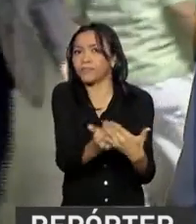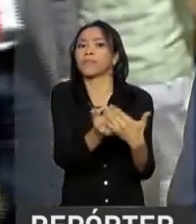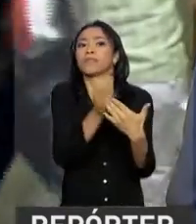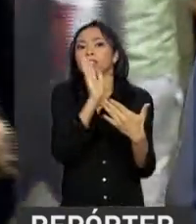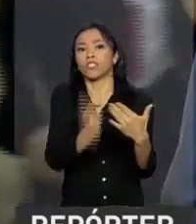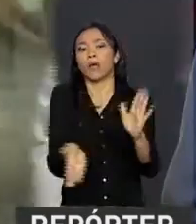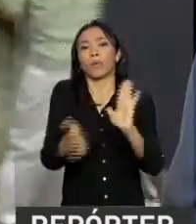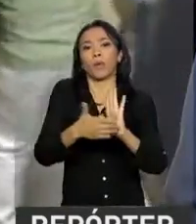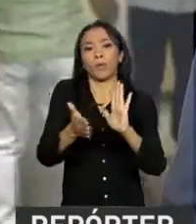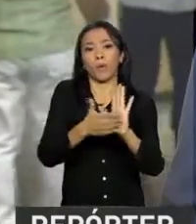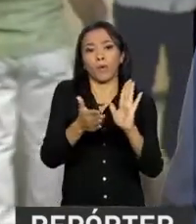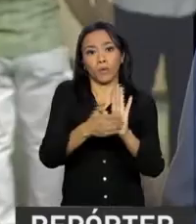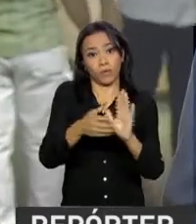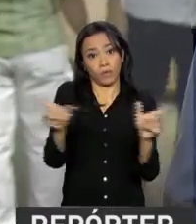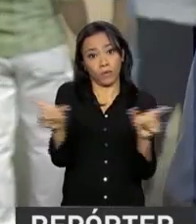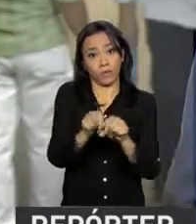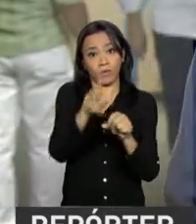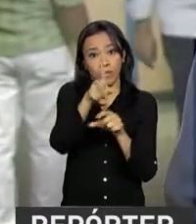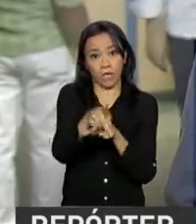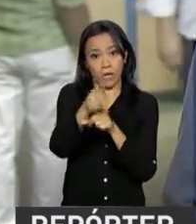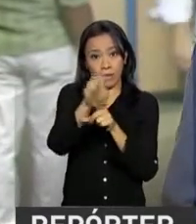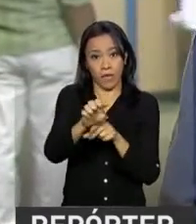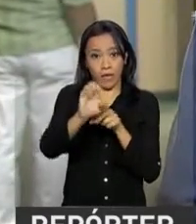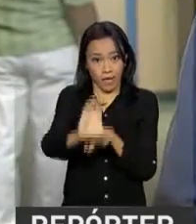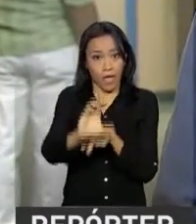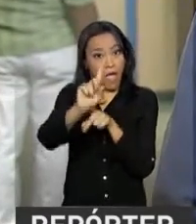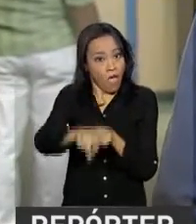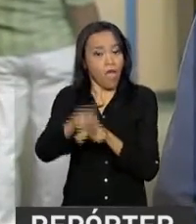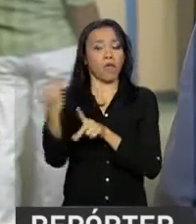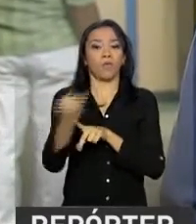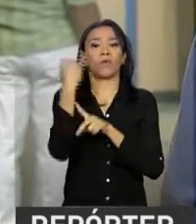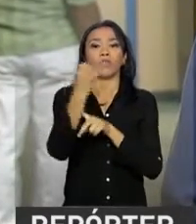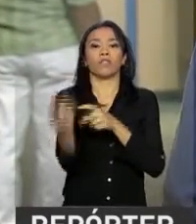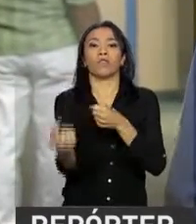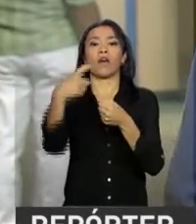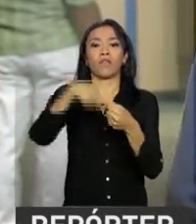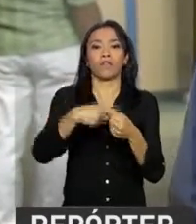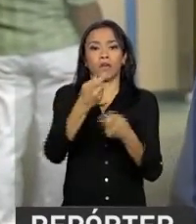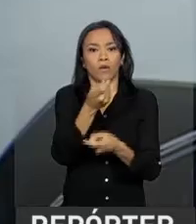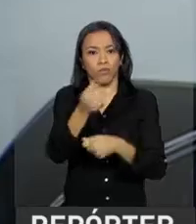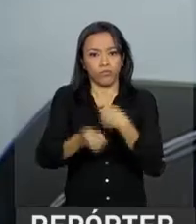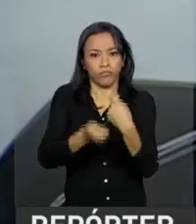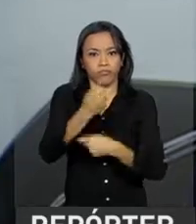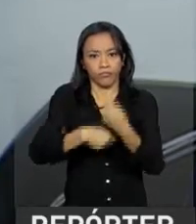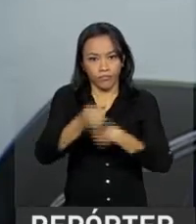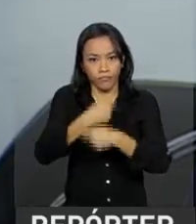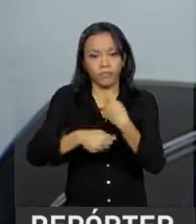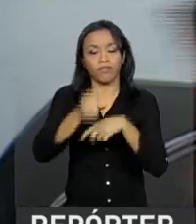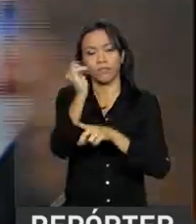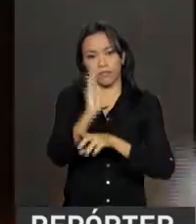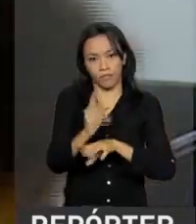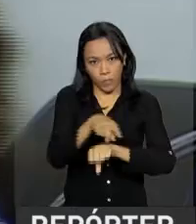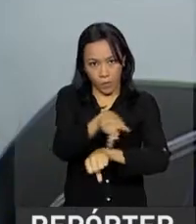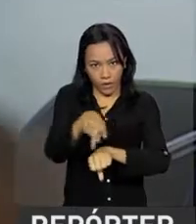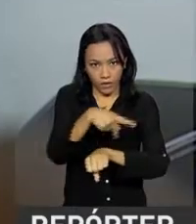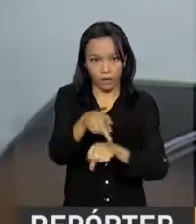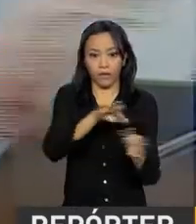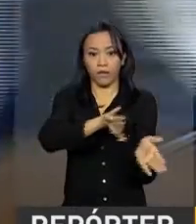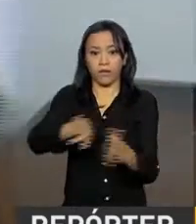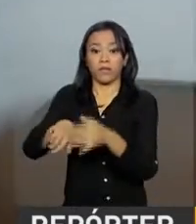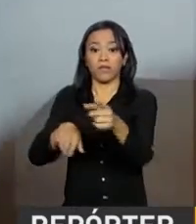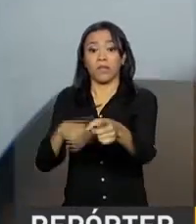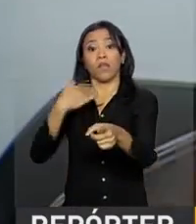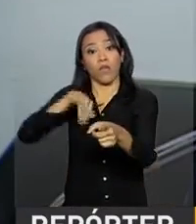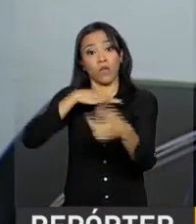na PEC, é fundamental para a retomada do crescimento da economia do país. Nós temos que enfrentar essa